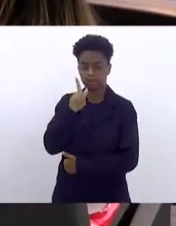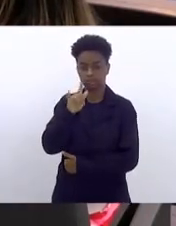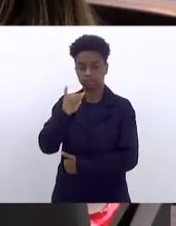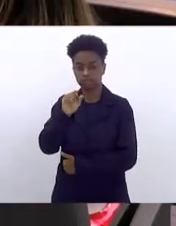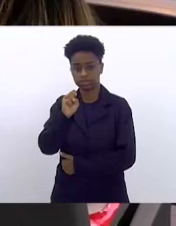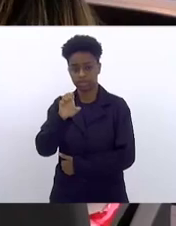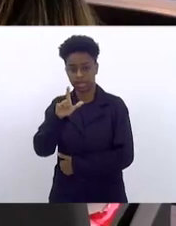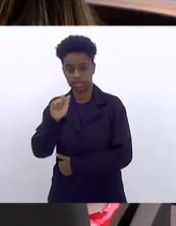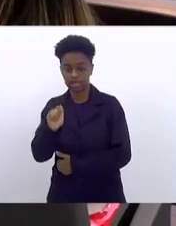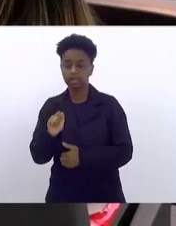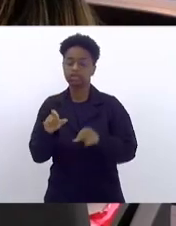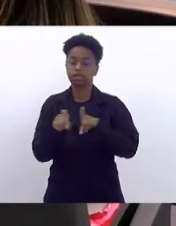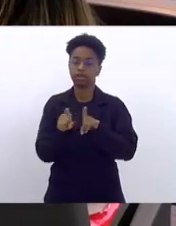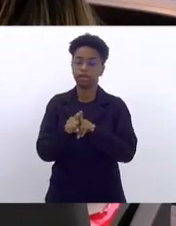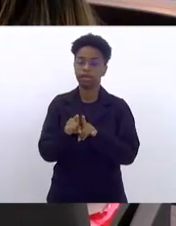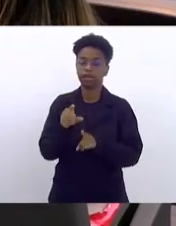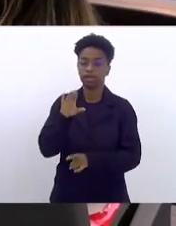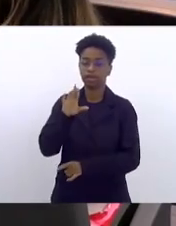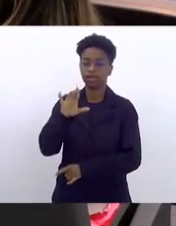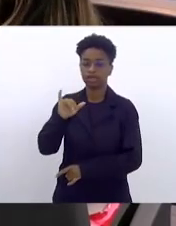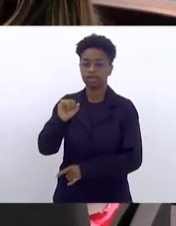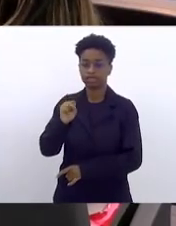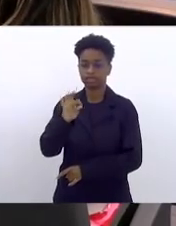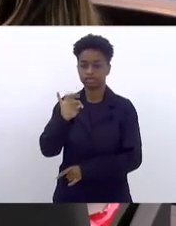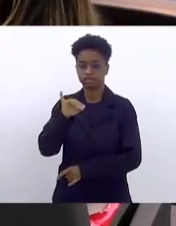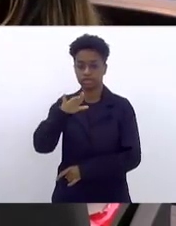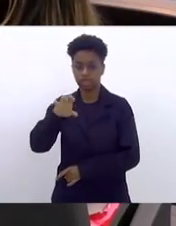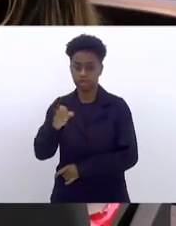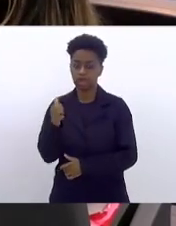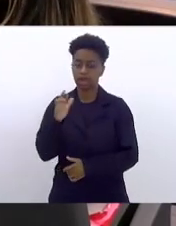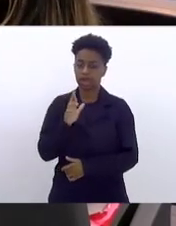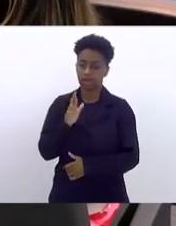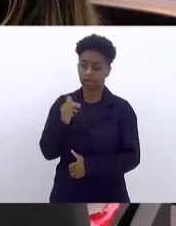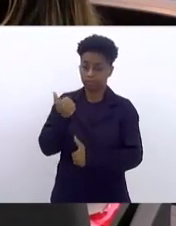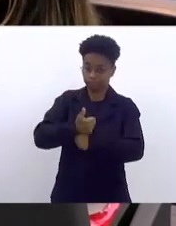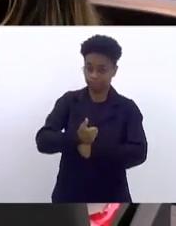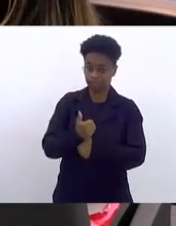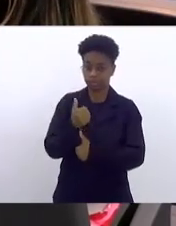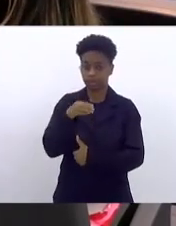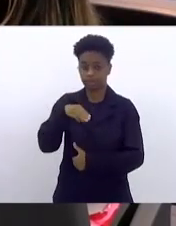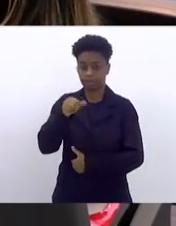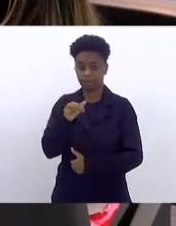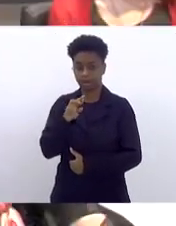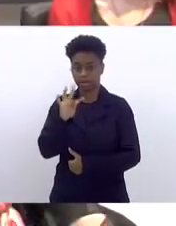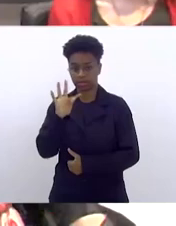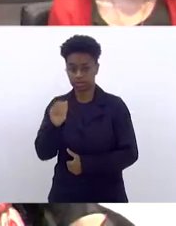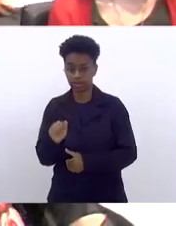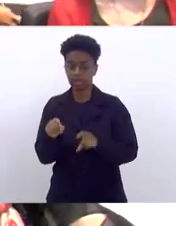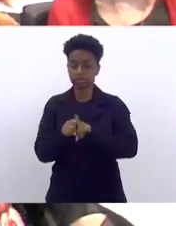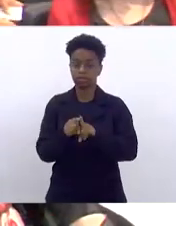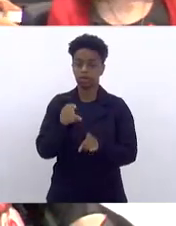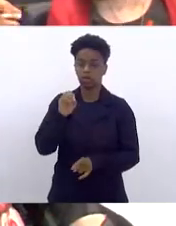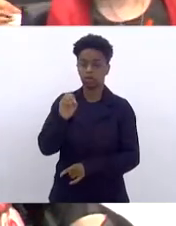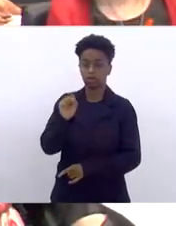representando a deputada Marta Rocha Oscar Bessa representando a deputada Verônica